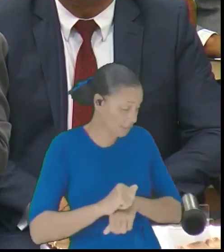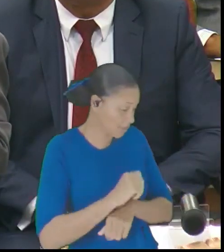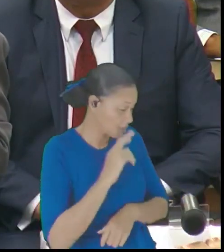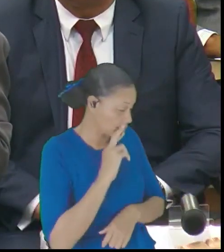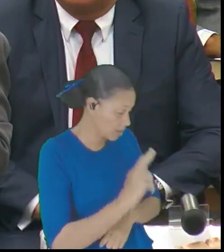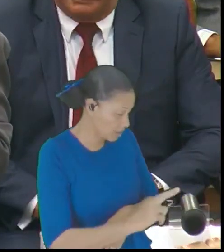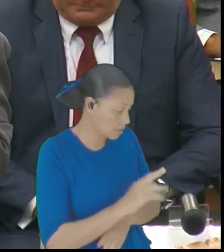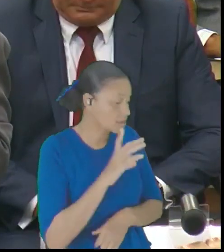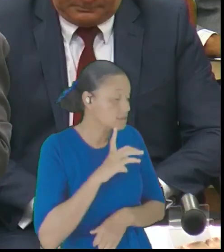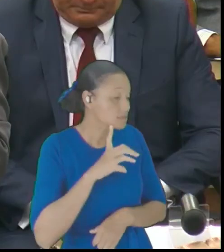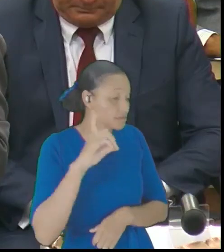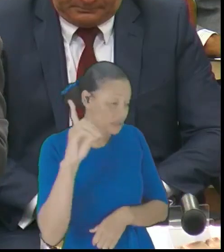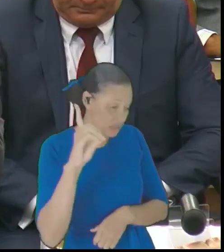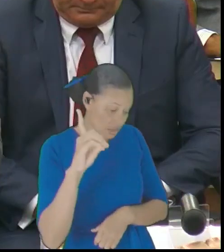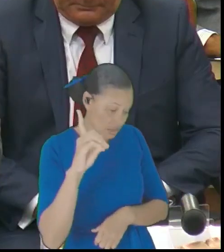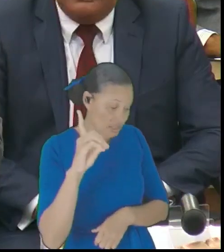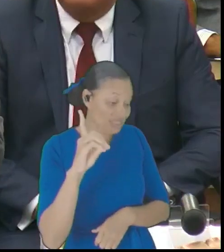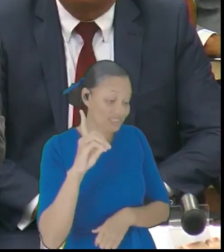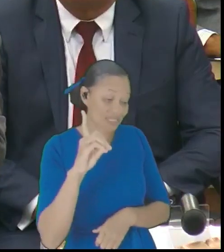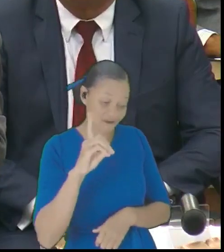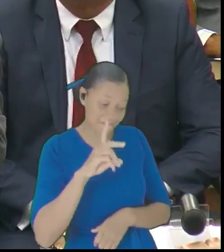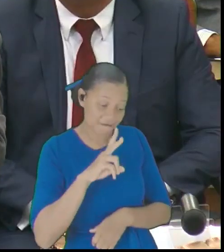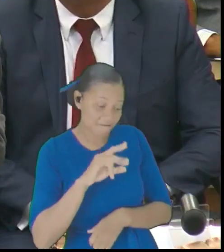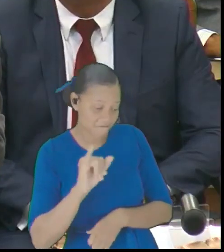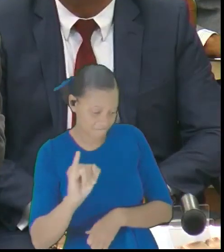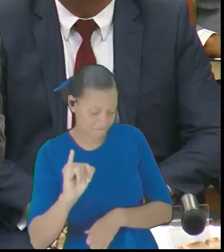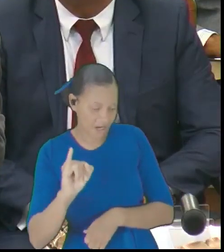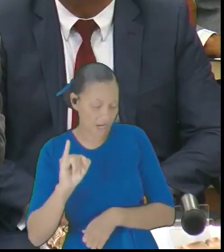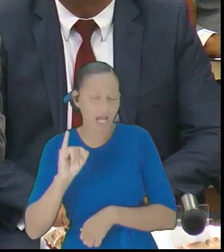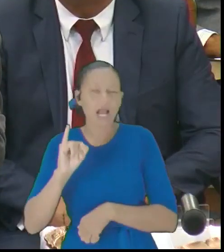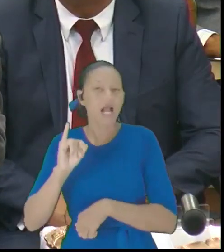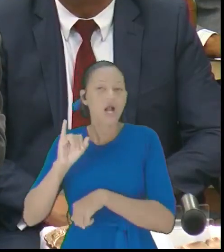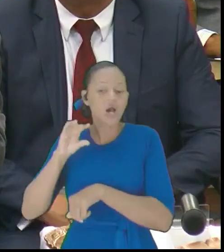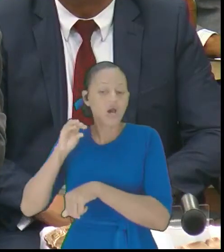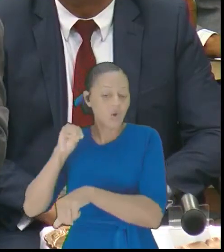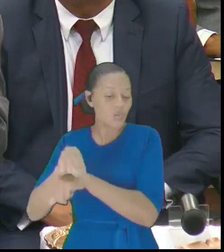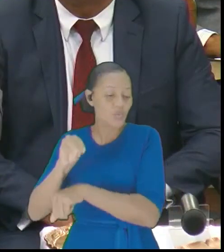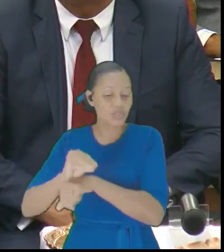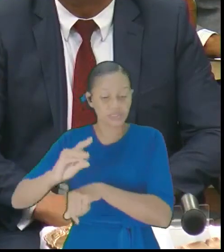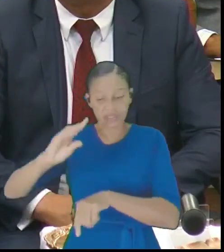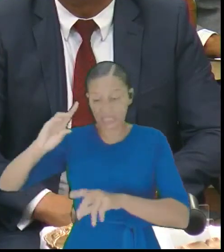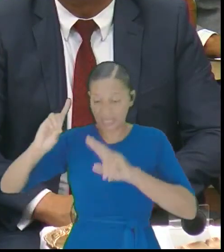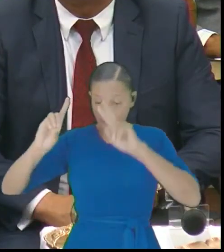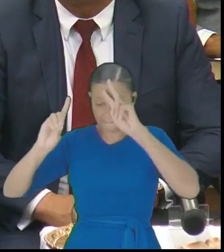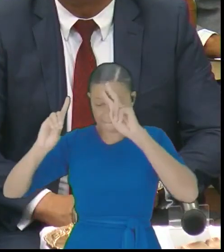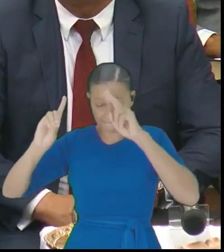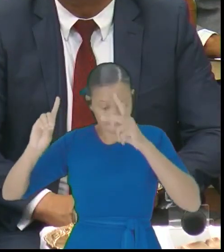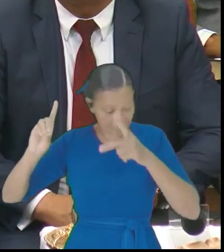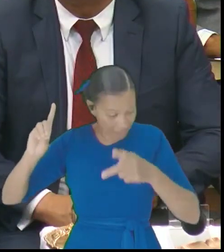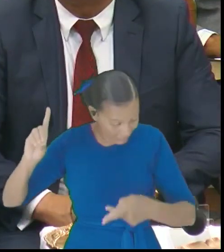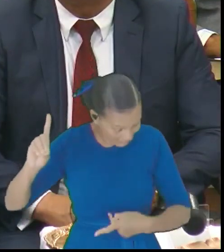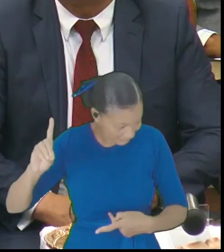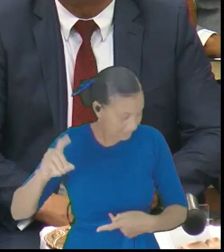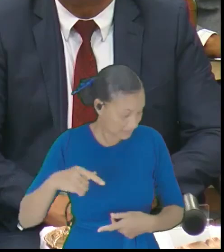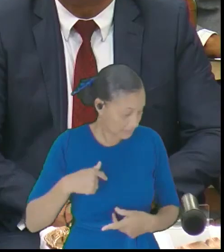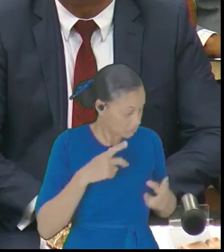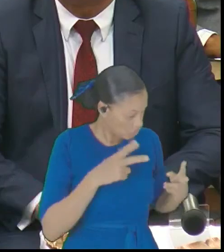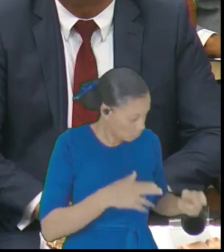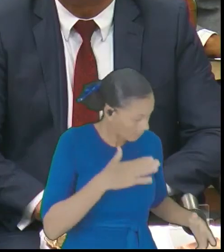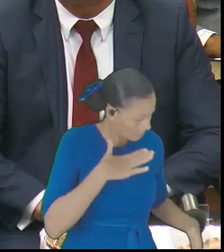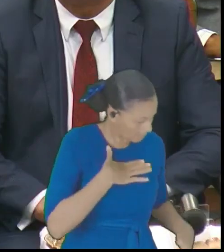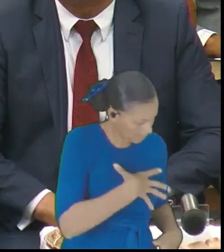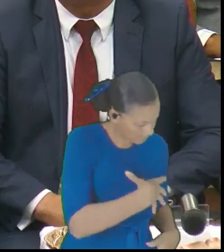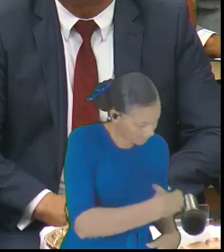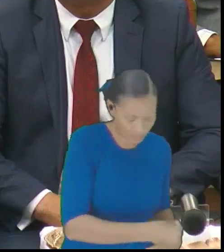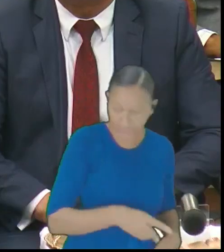Deus proverá para si. Sabe o que Abraão está dizendo? Assim como eu estou trazendo o meu filho,